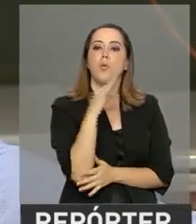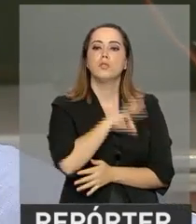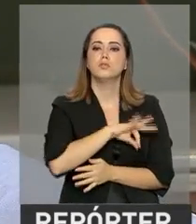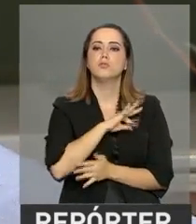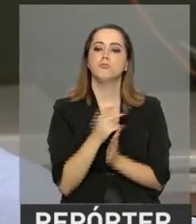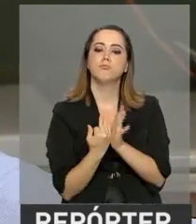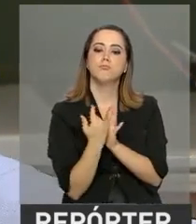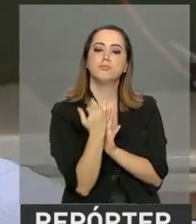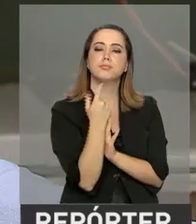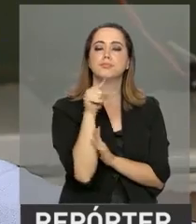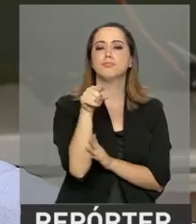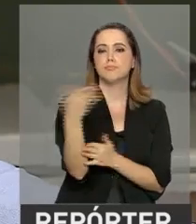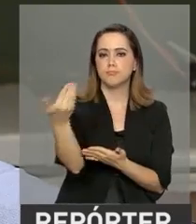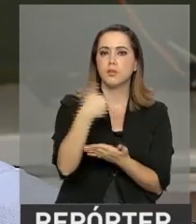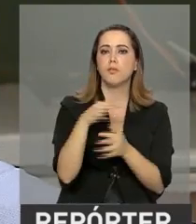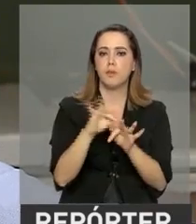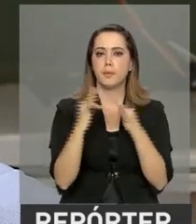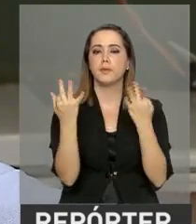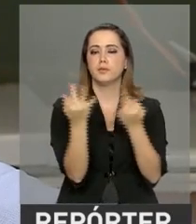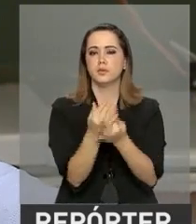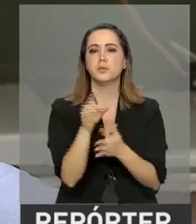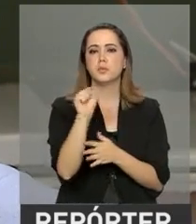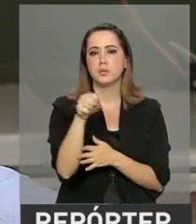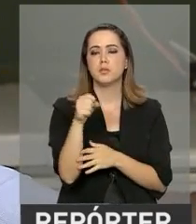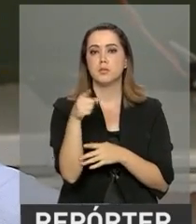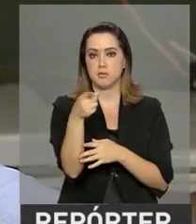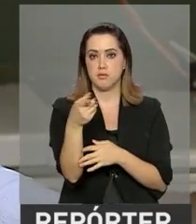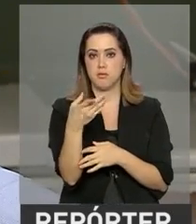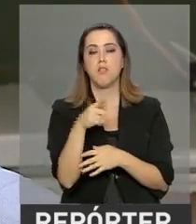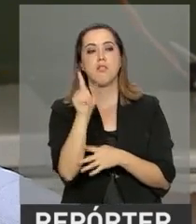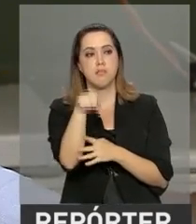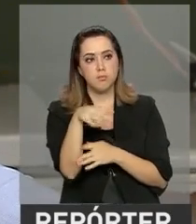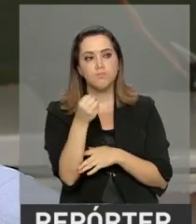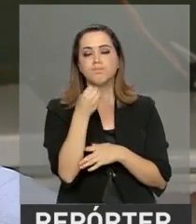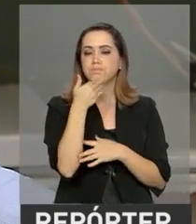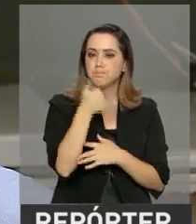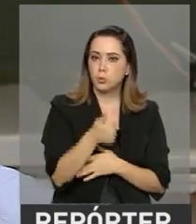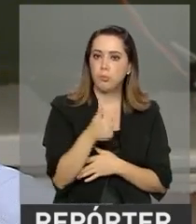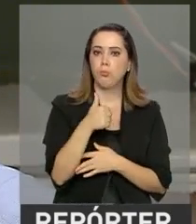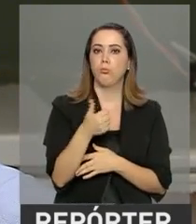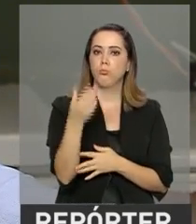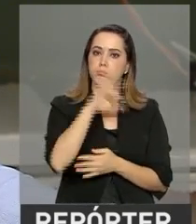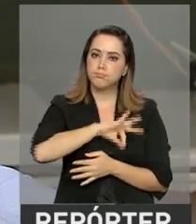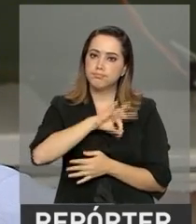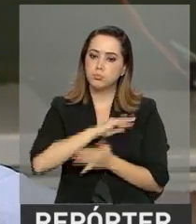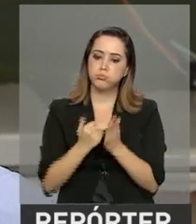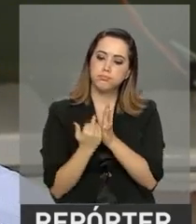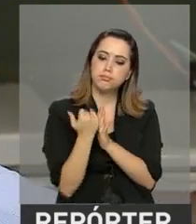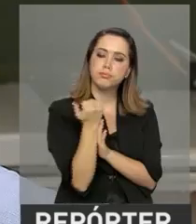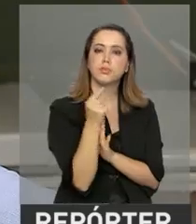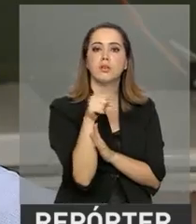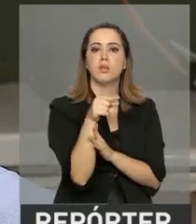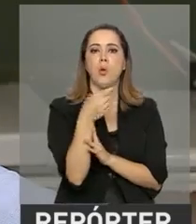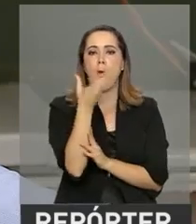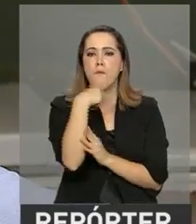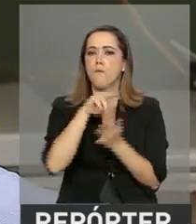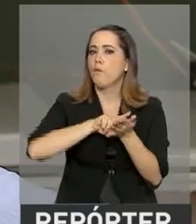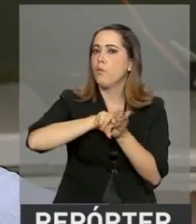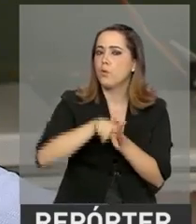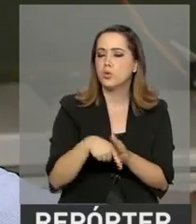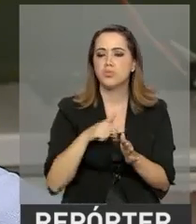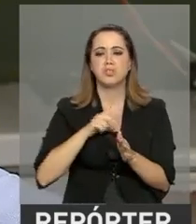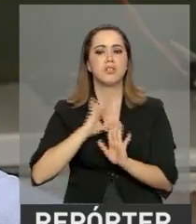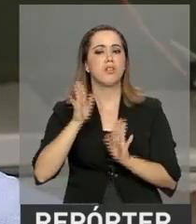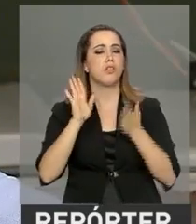renda extra, é mais uma agregação de valor, uma renda a mais para eles, agregando valor nas frutas que eles tinham no